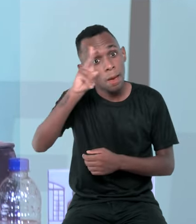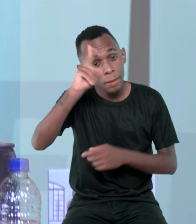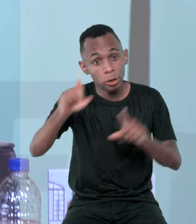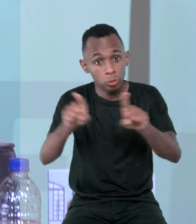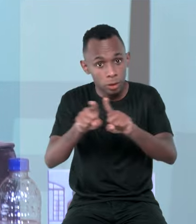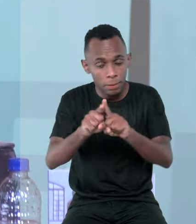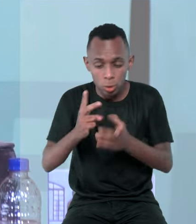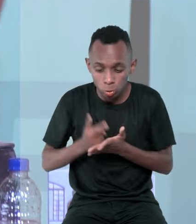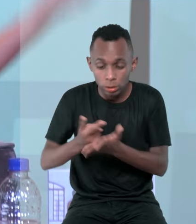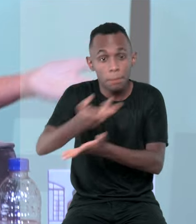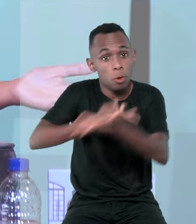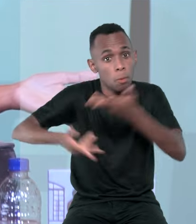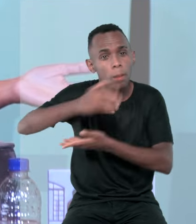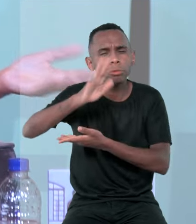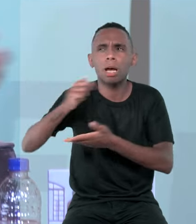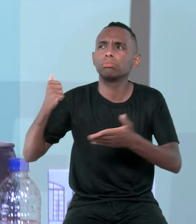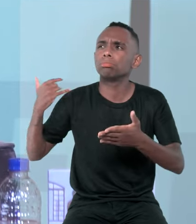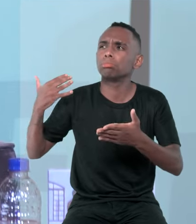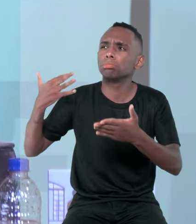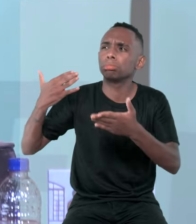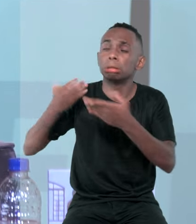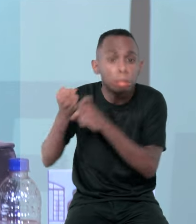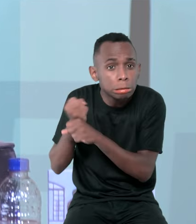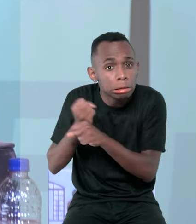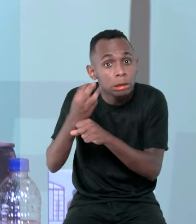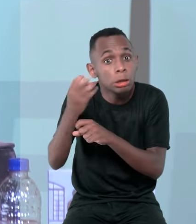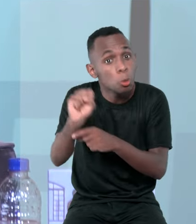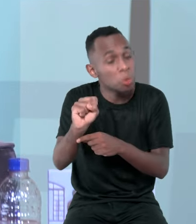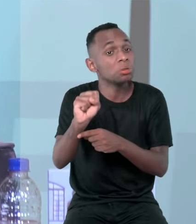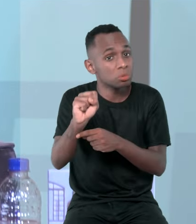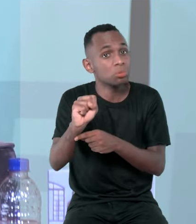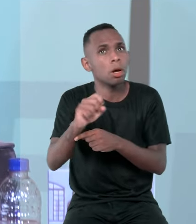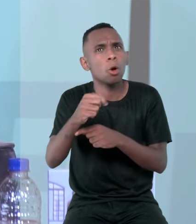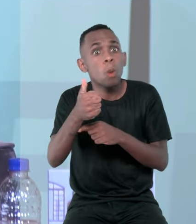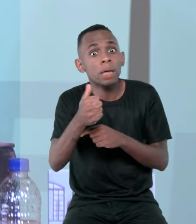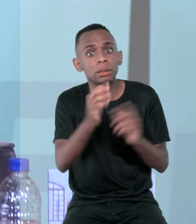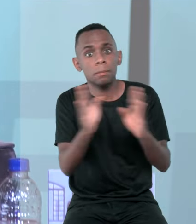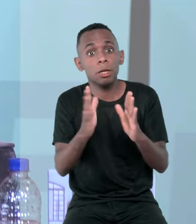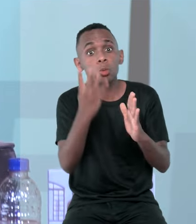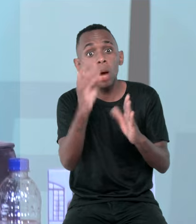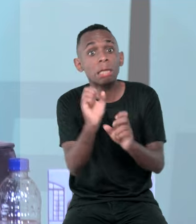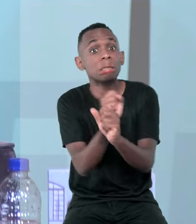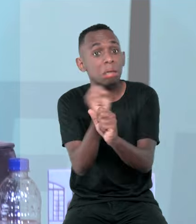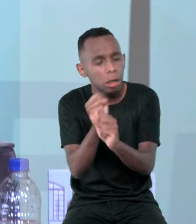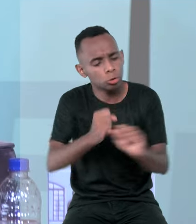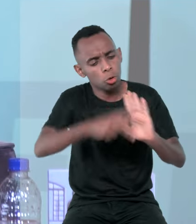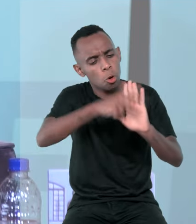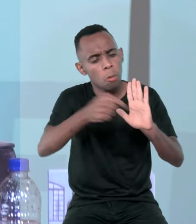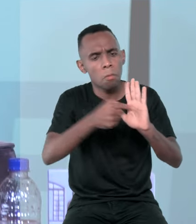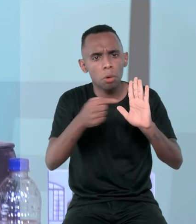que o Sempre um Papo tem 38 anos, né? Quer dizer, são quase 4 décadas de um